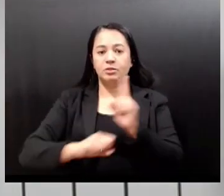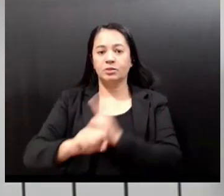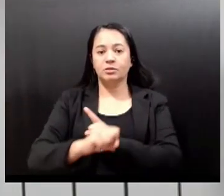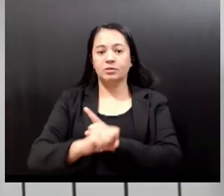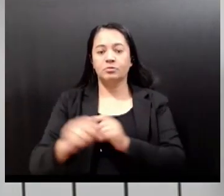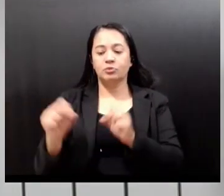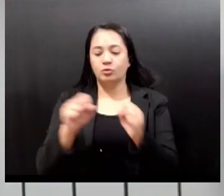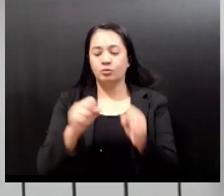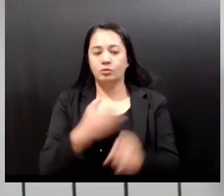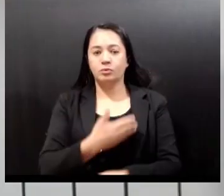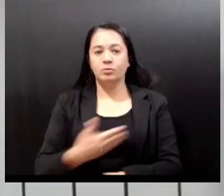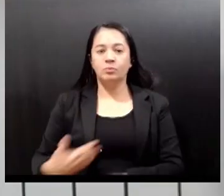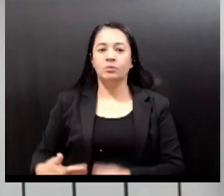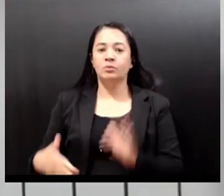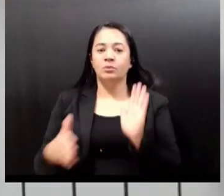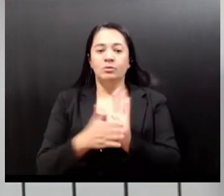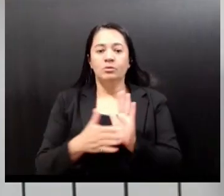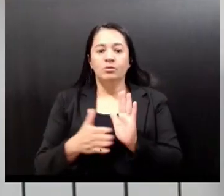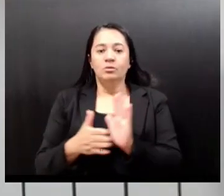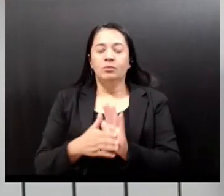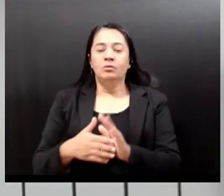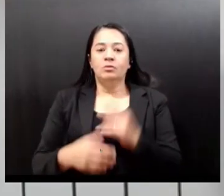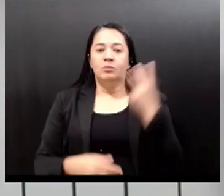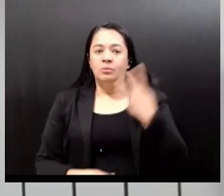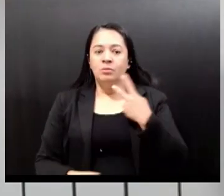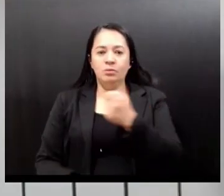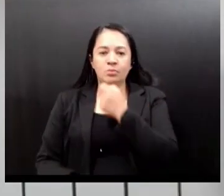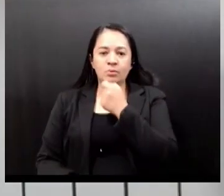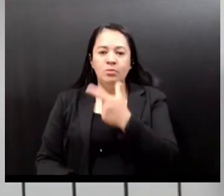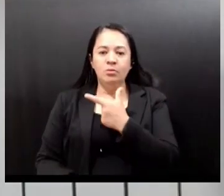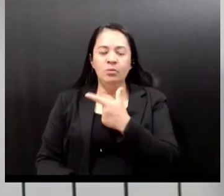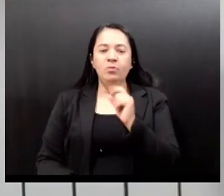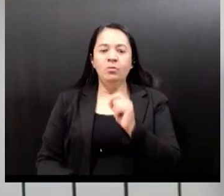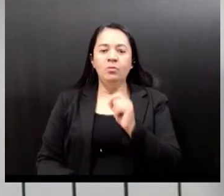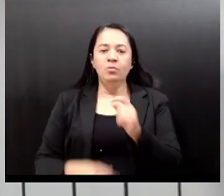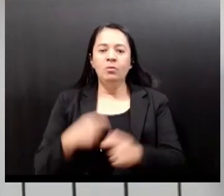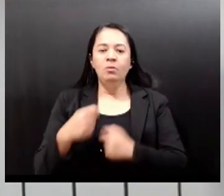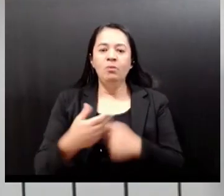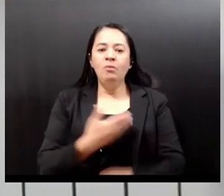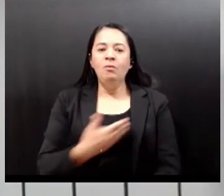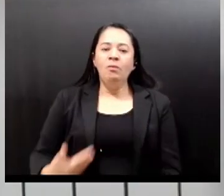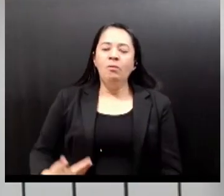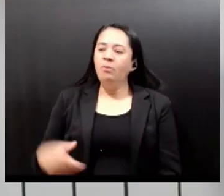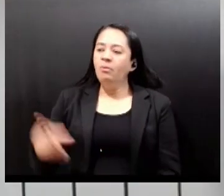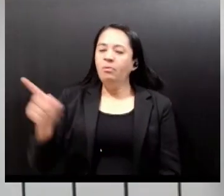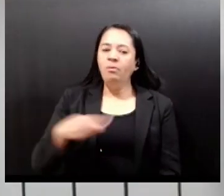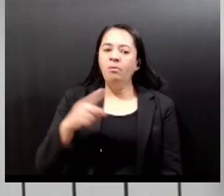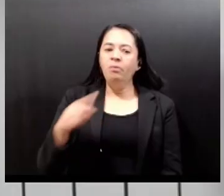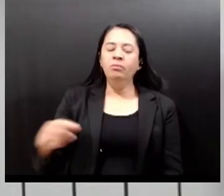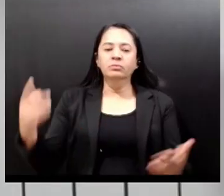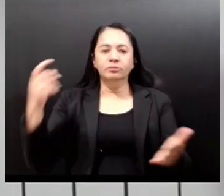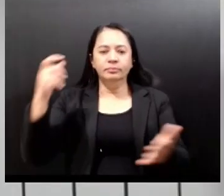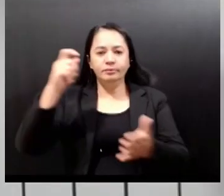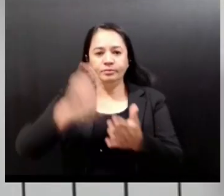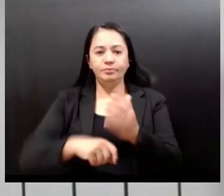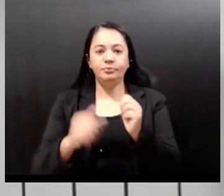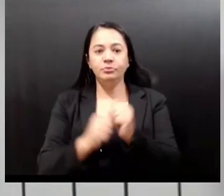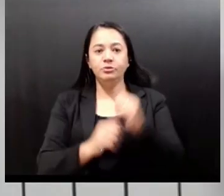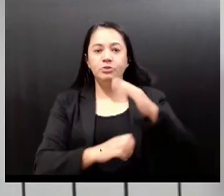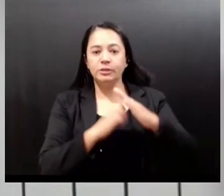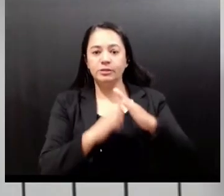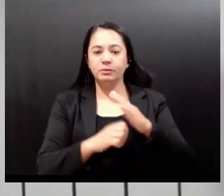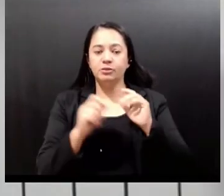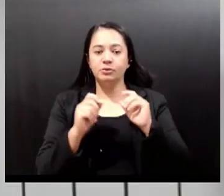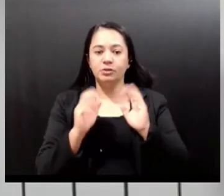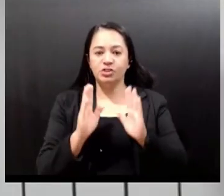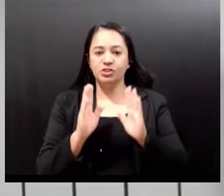da vereadora Fernanda Souto proíbe a administração municipal de firmar contratos com empresas que estejam envolvidas